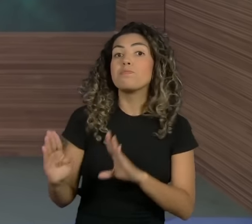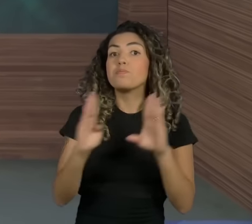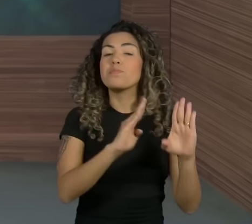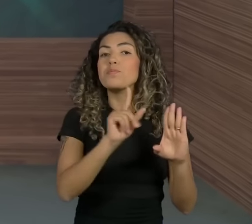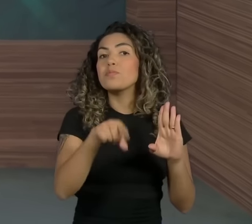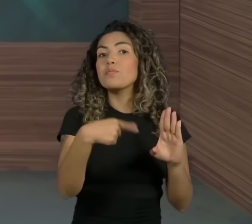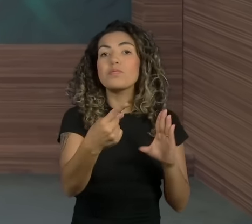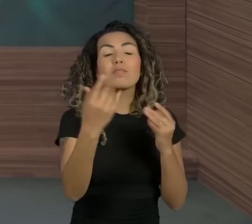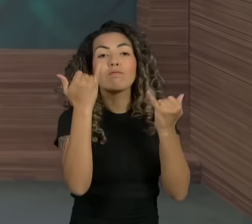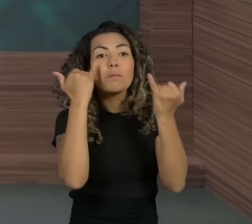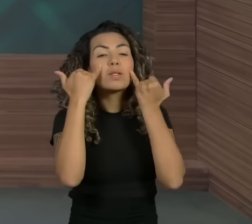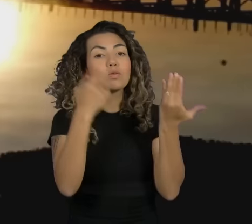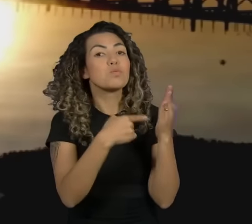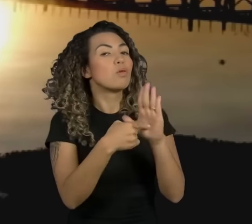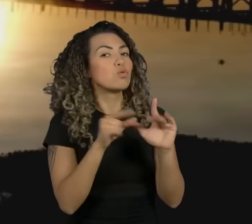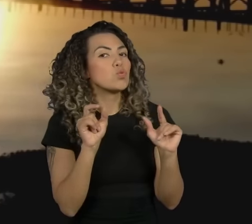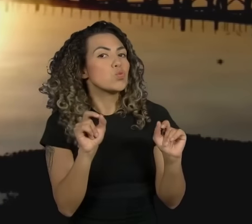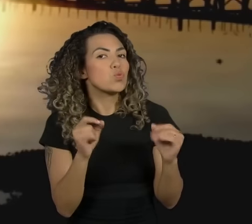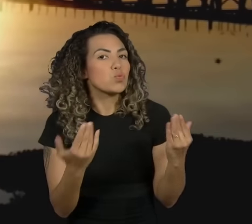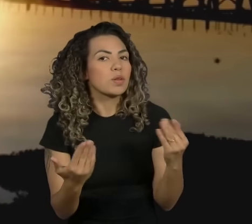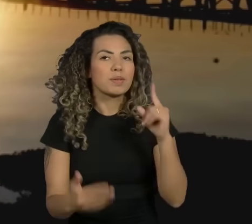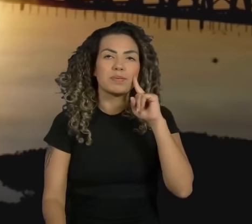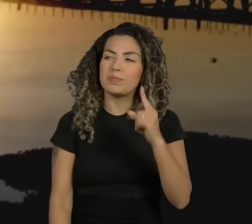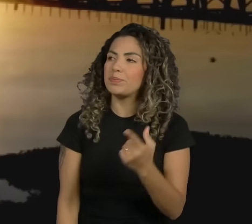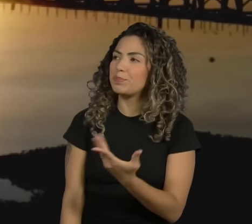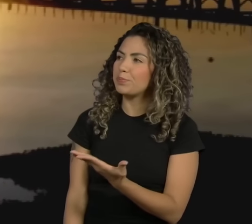aqui no Repórter Eco.